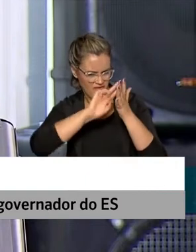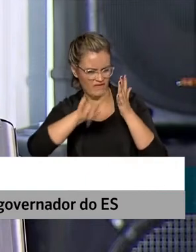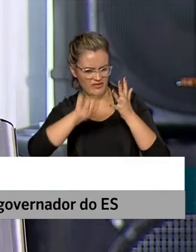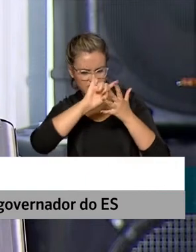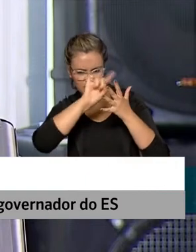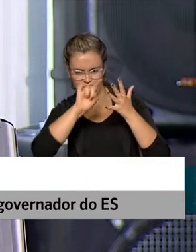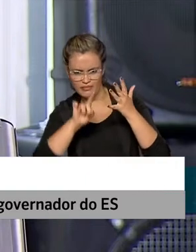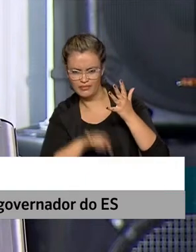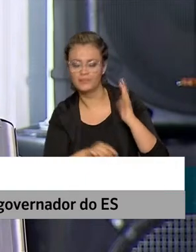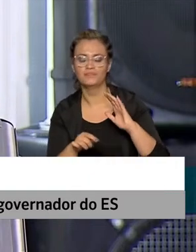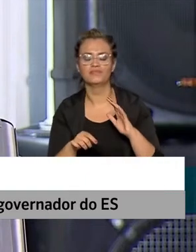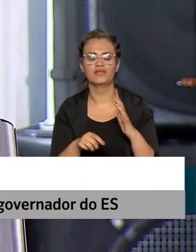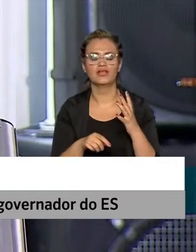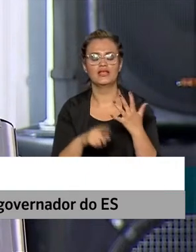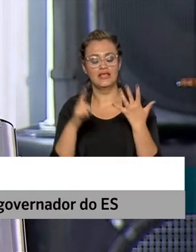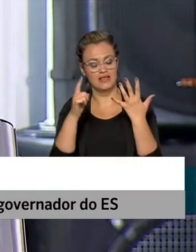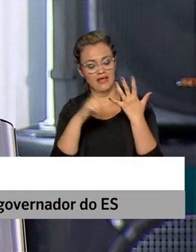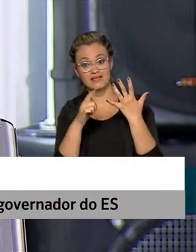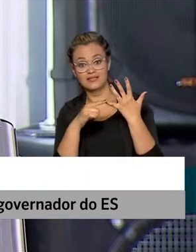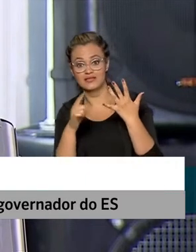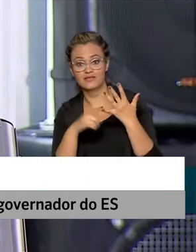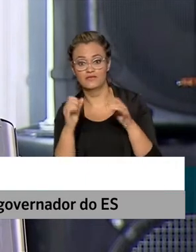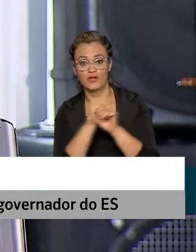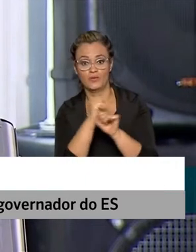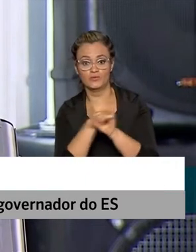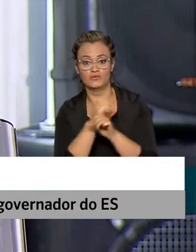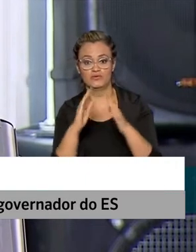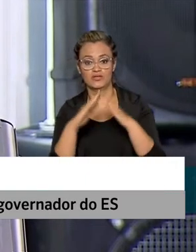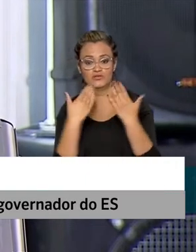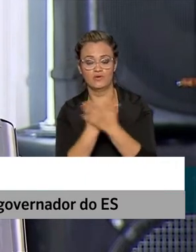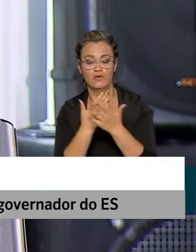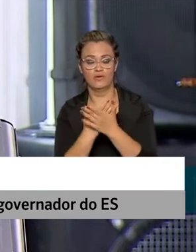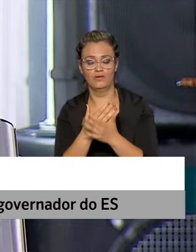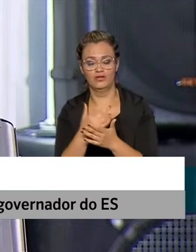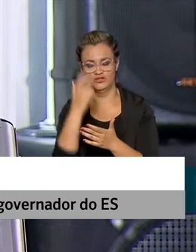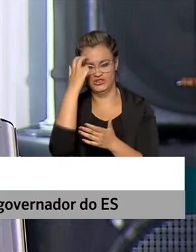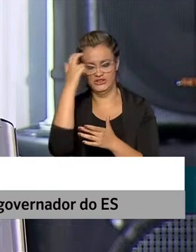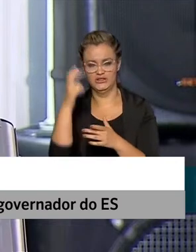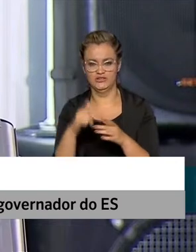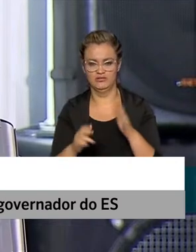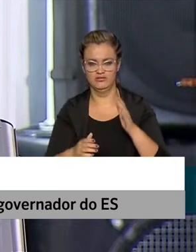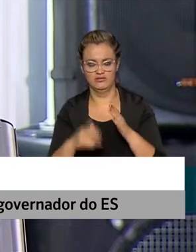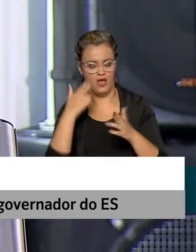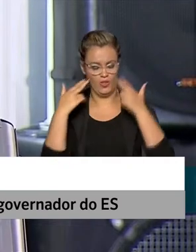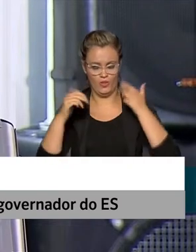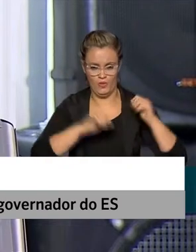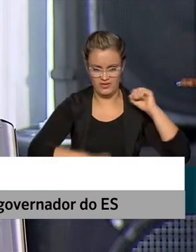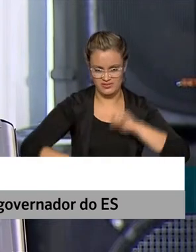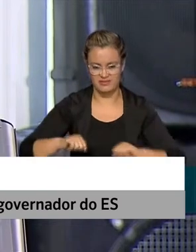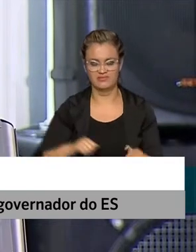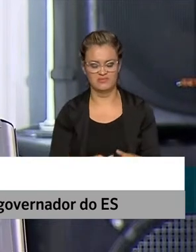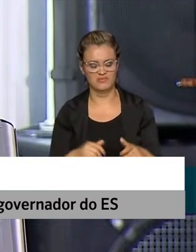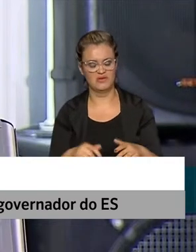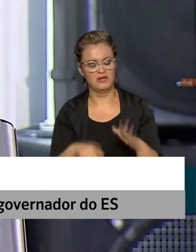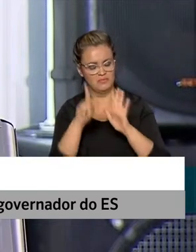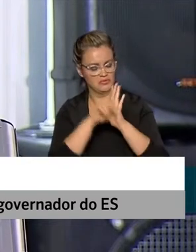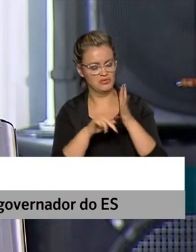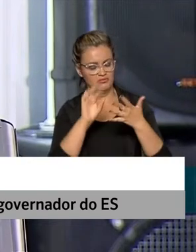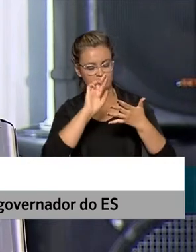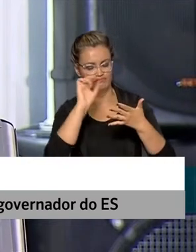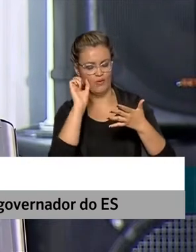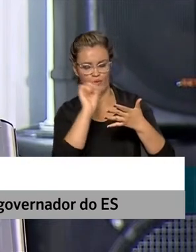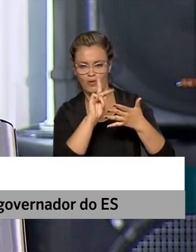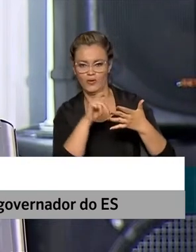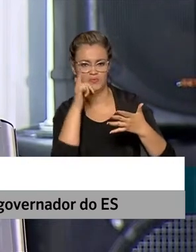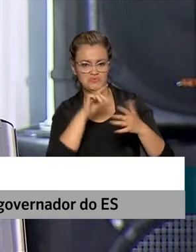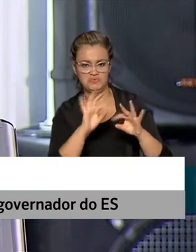materializado com a construção da nova Escola de Inteligência Militar do Exército, a ESIMEX. O comandante do Exército atuou na aprovação